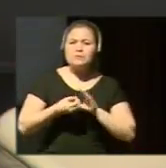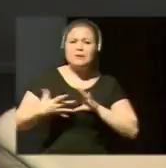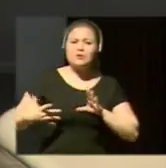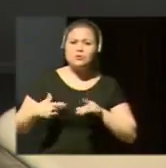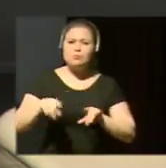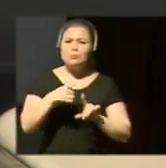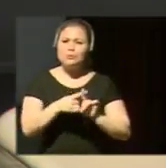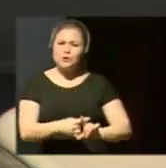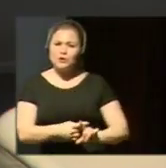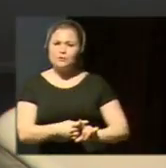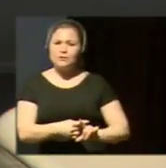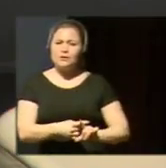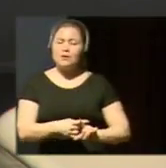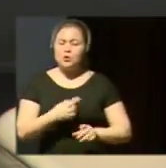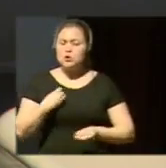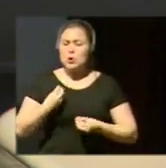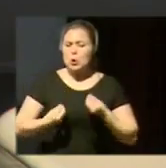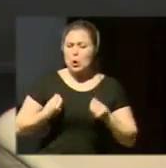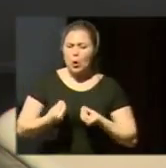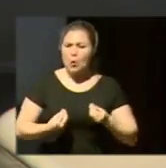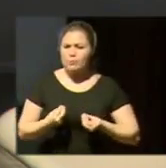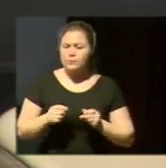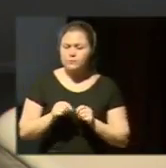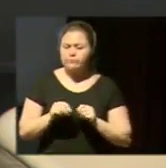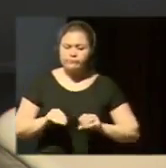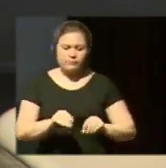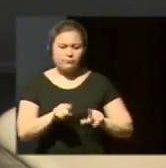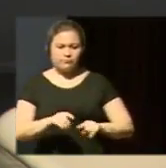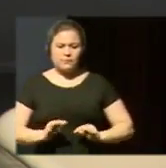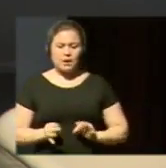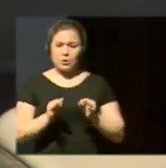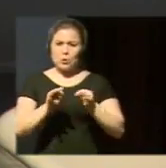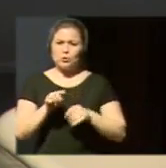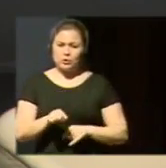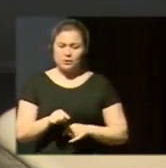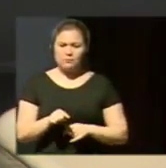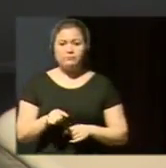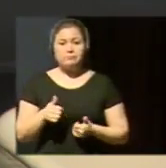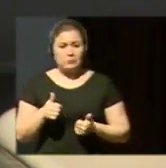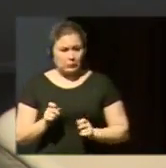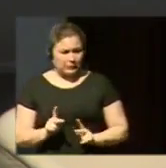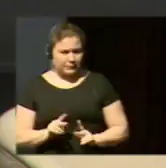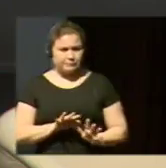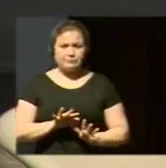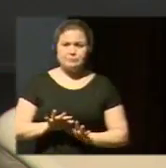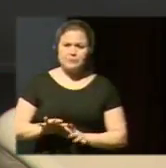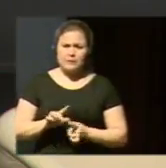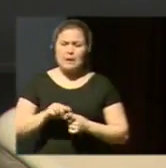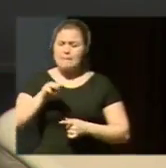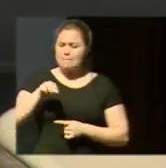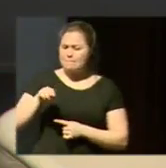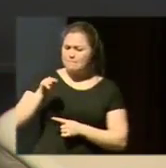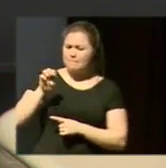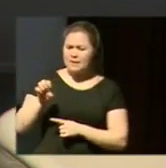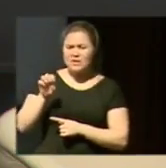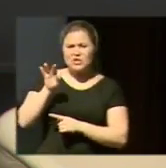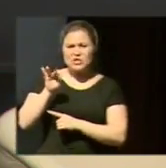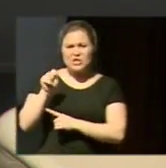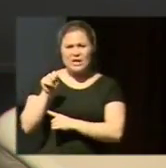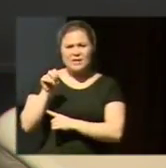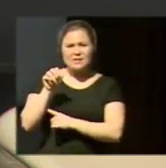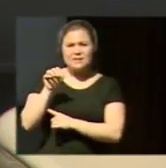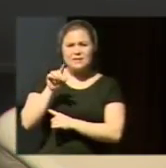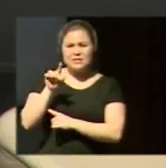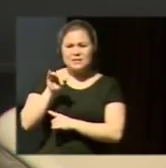características positivas para como lidar com a nova tecnologia. Muito bem, o que quer dizer mediatização? Aqui